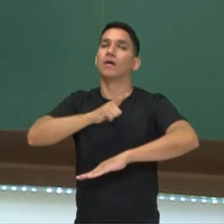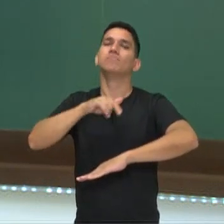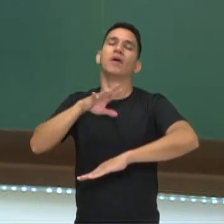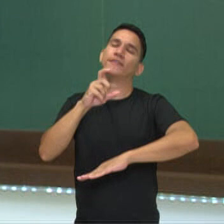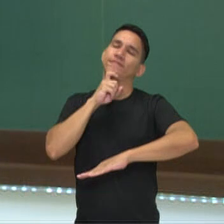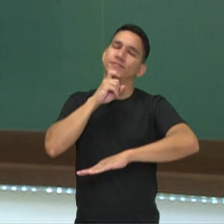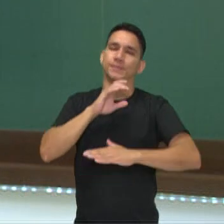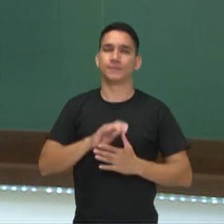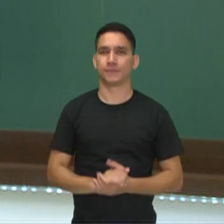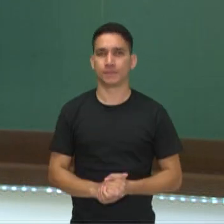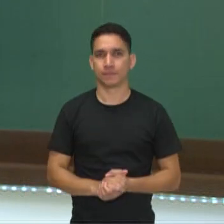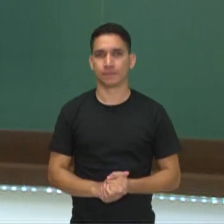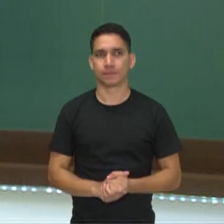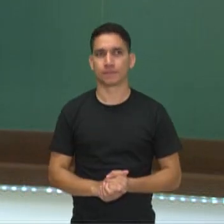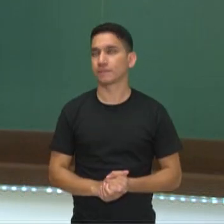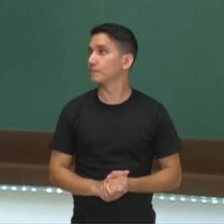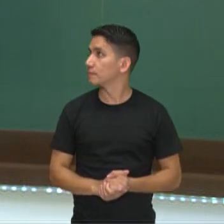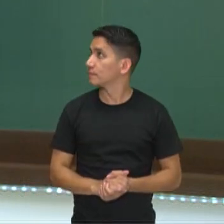mais frio.